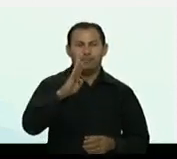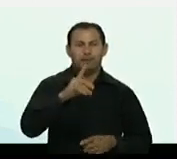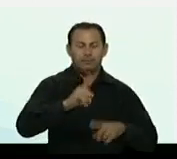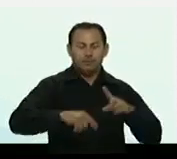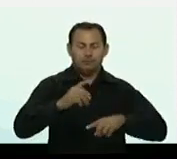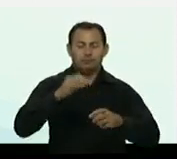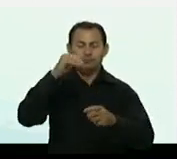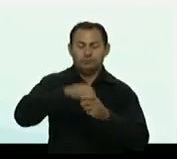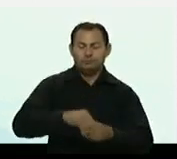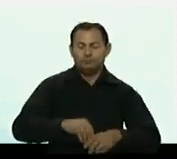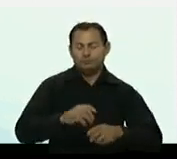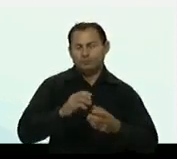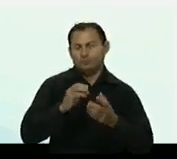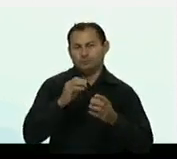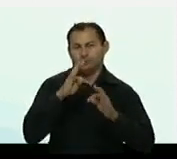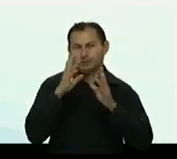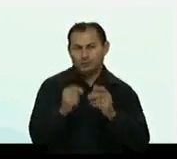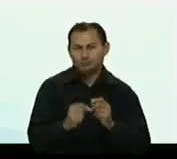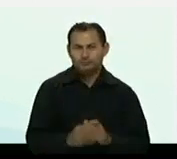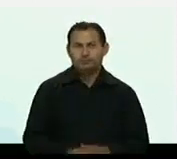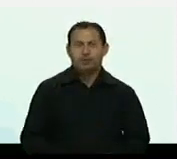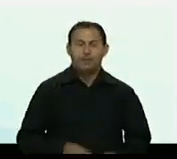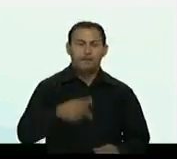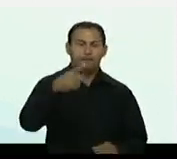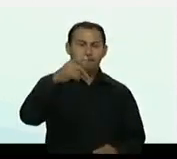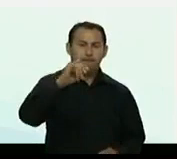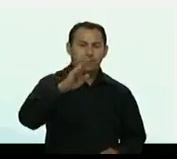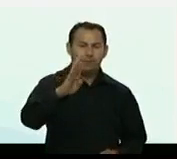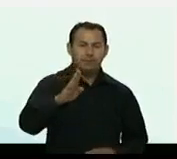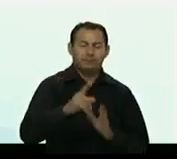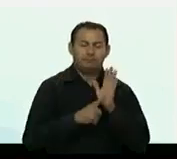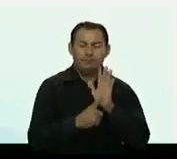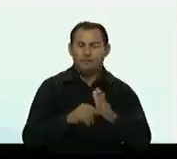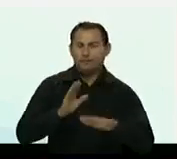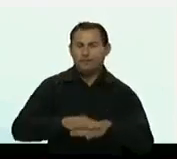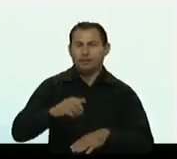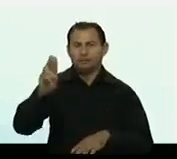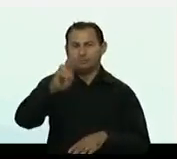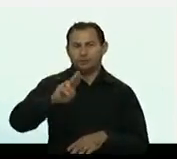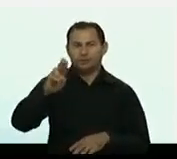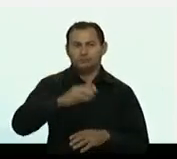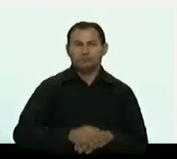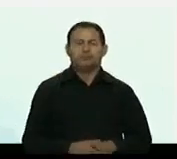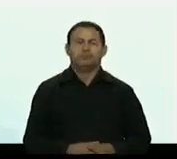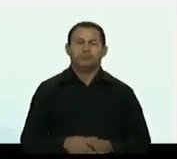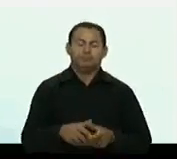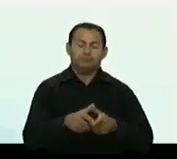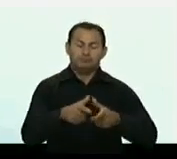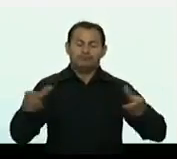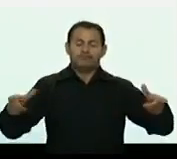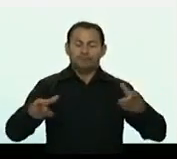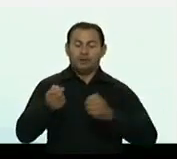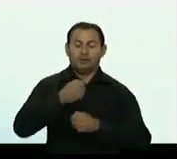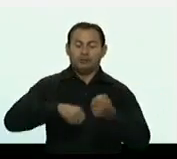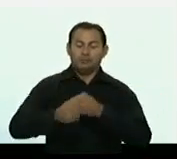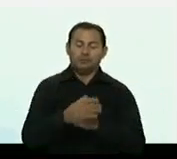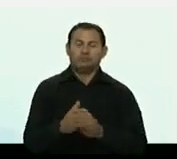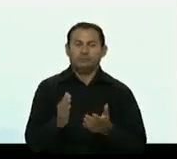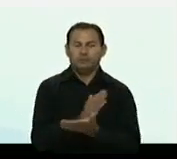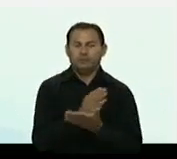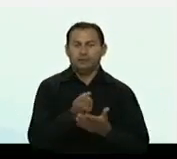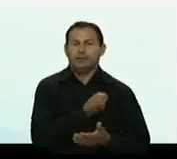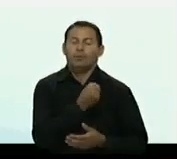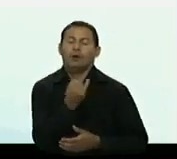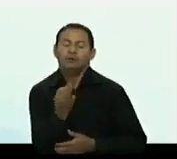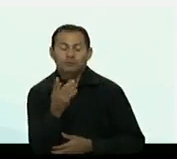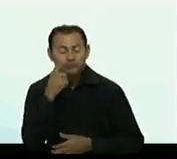Produto Interno Bruto. O PIB é um dos indicadores mais utilizados na macroeconomia, com o objetivo de